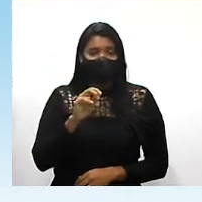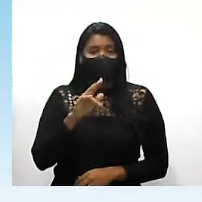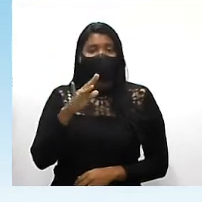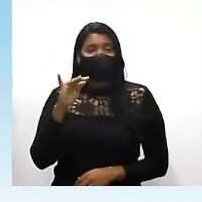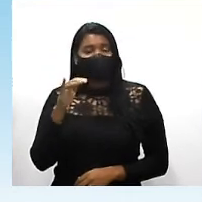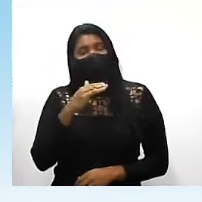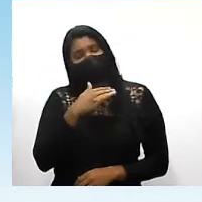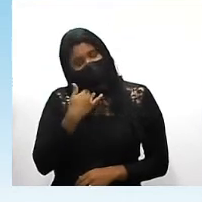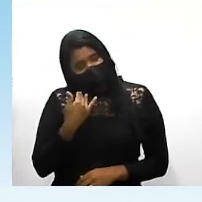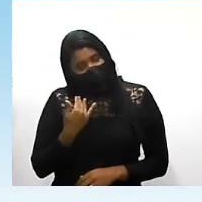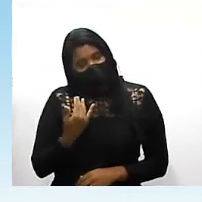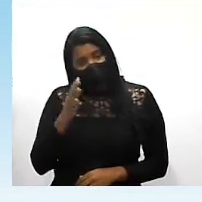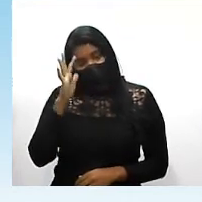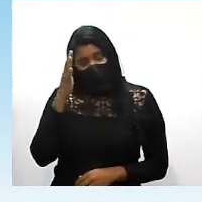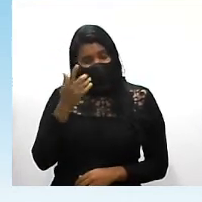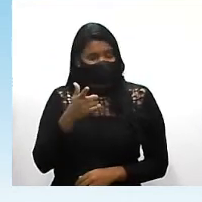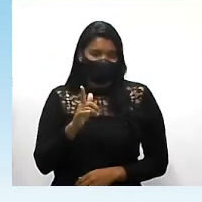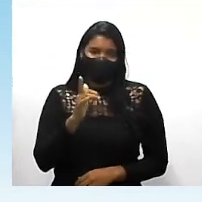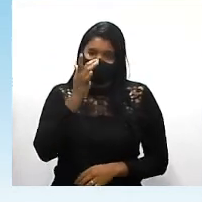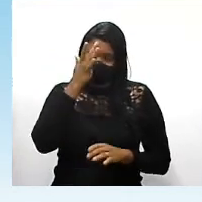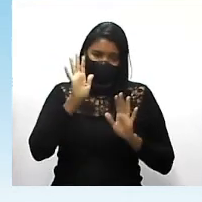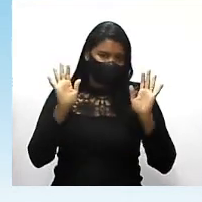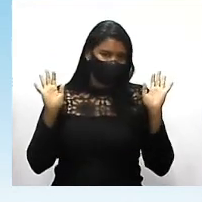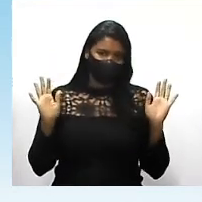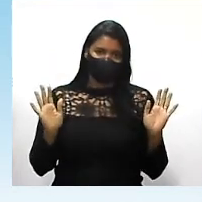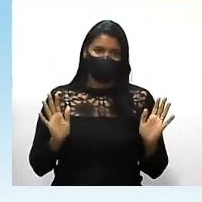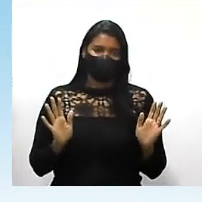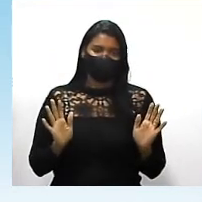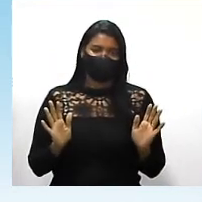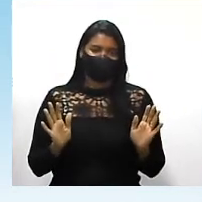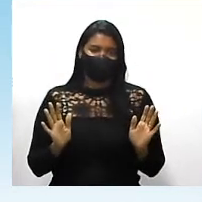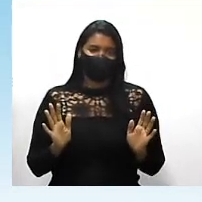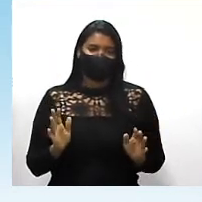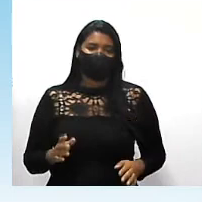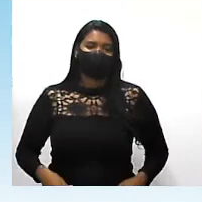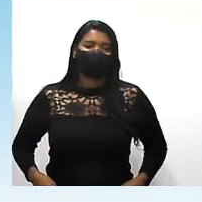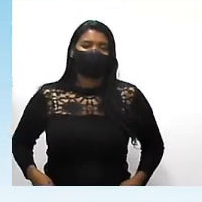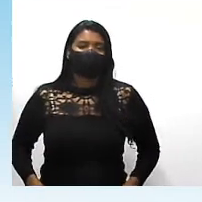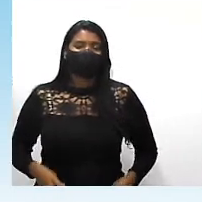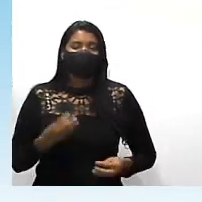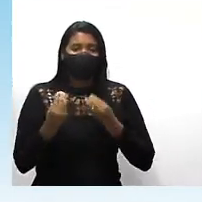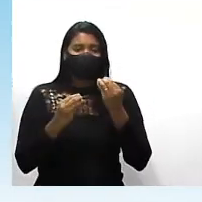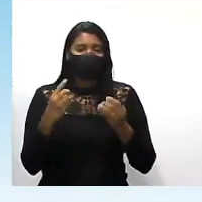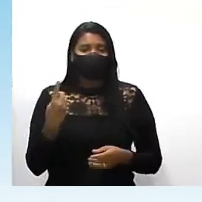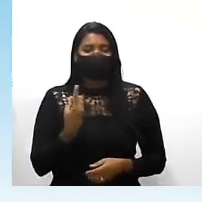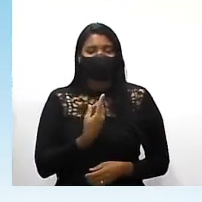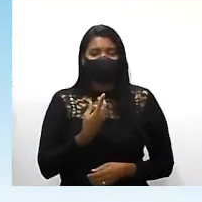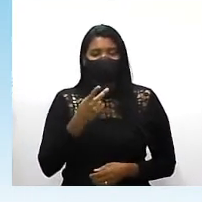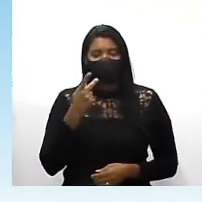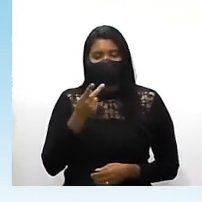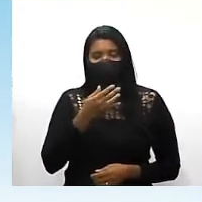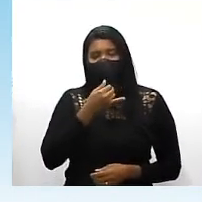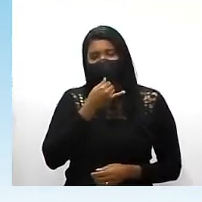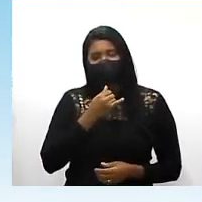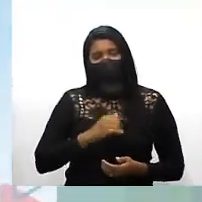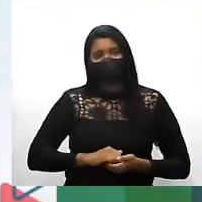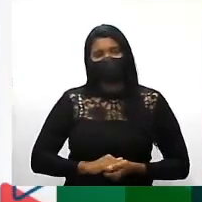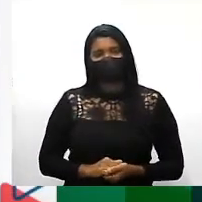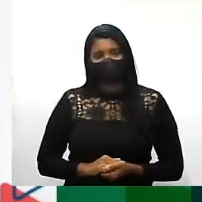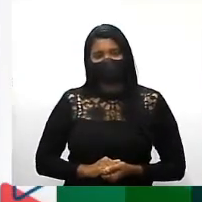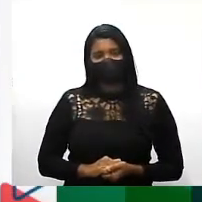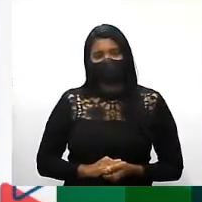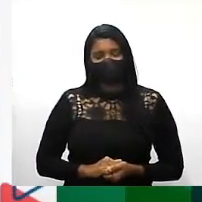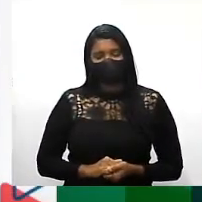não é uma decisão fácil a ser tomada. É como se nós disséssemos o seguinte, e nessa